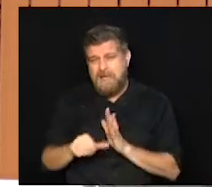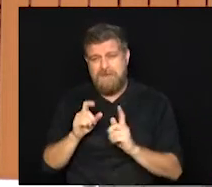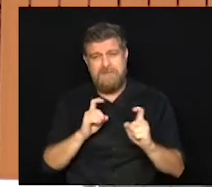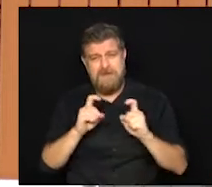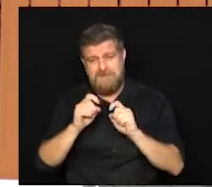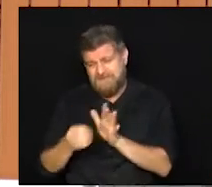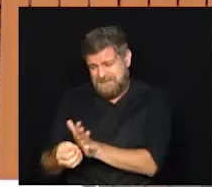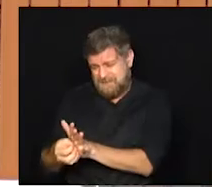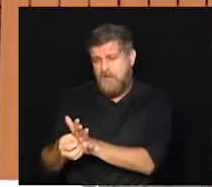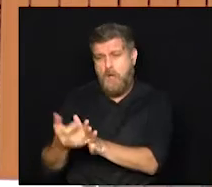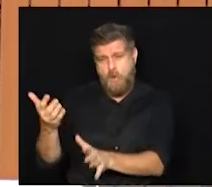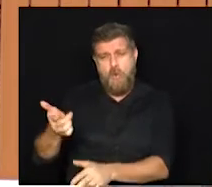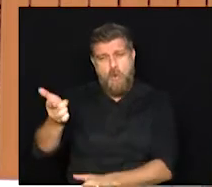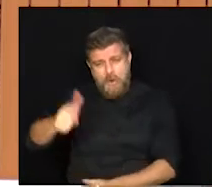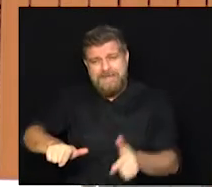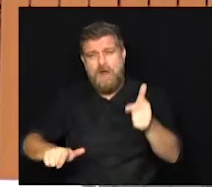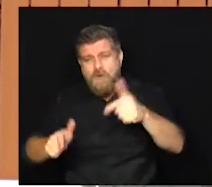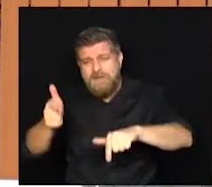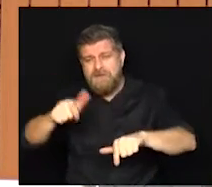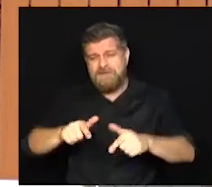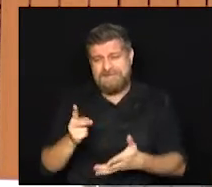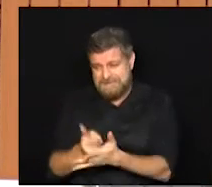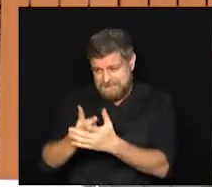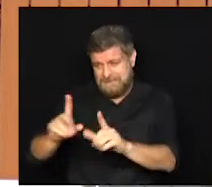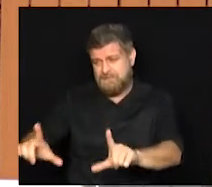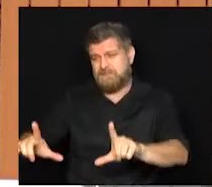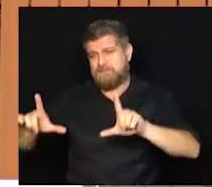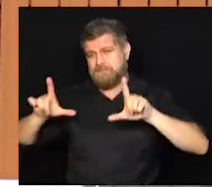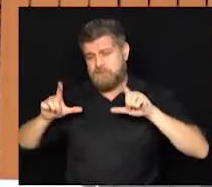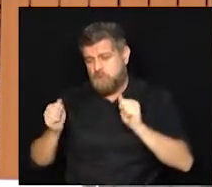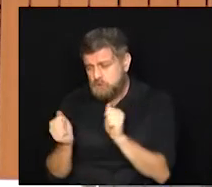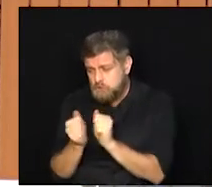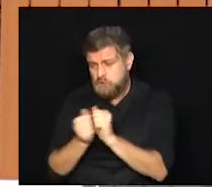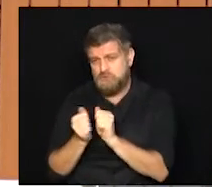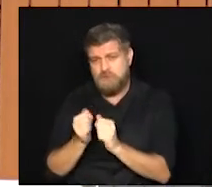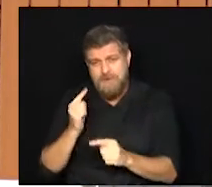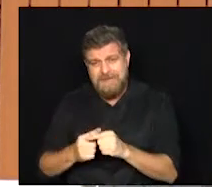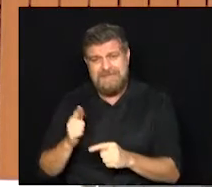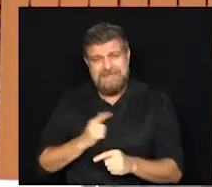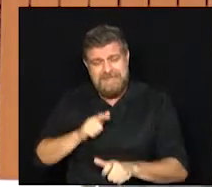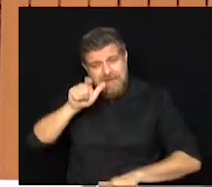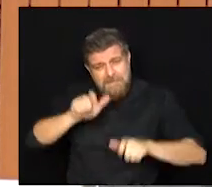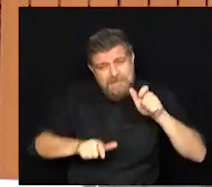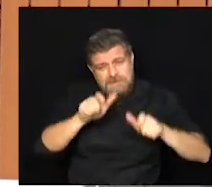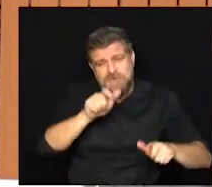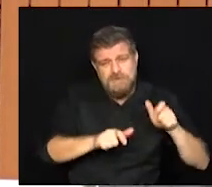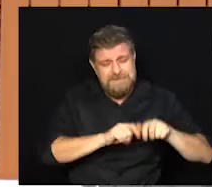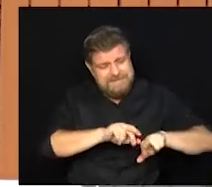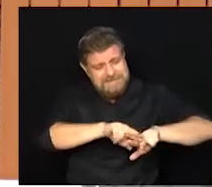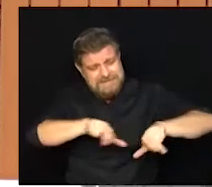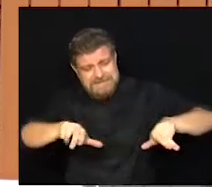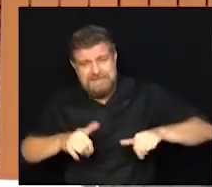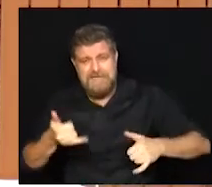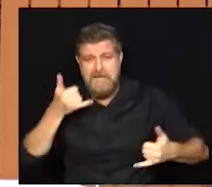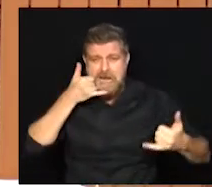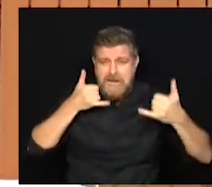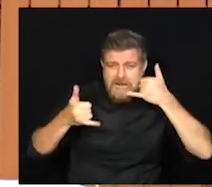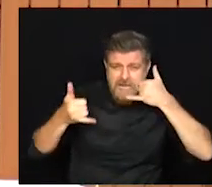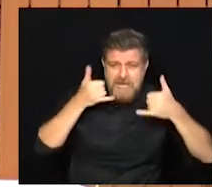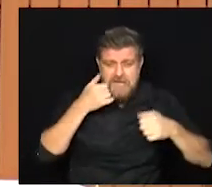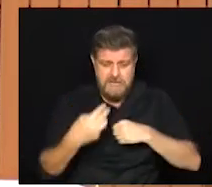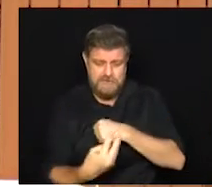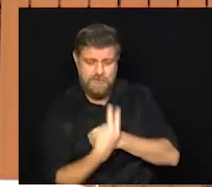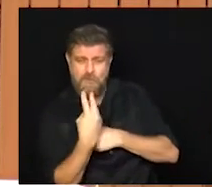muitas mais, e gostaria que você sempre estivesse presente com a gente, porque nós temos várias pessoas aqui ligando, mandando